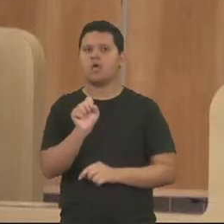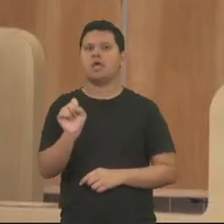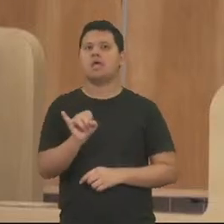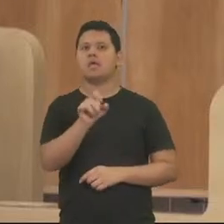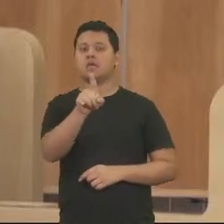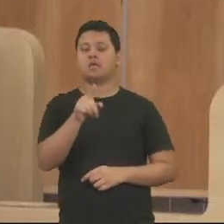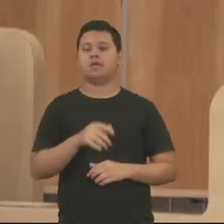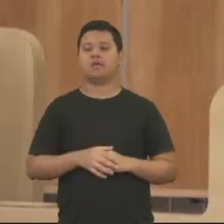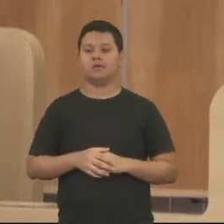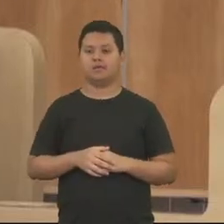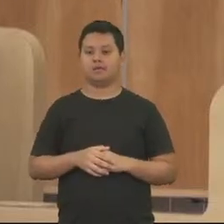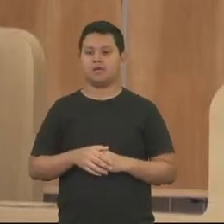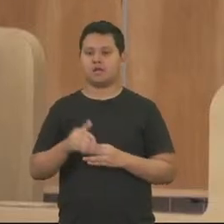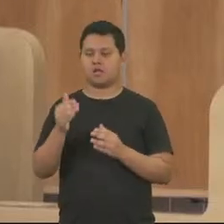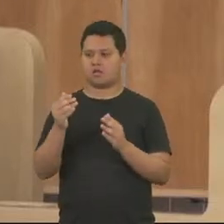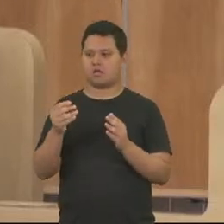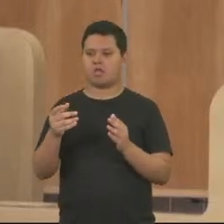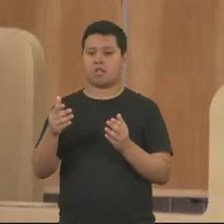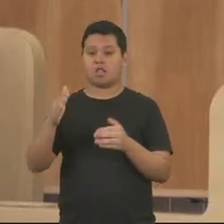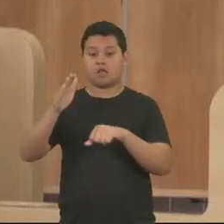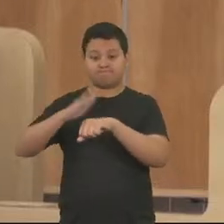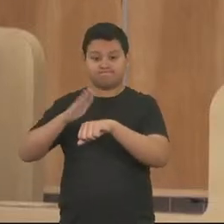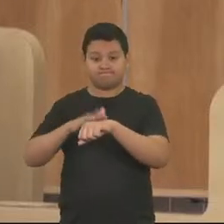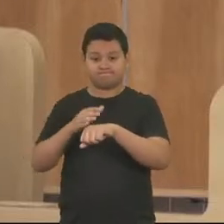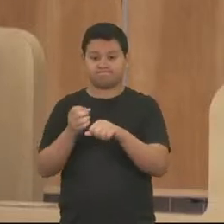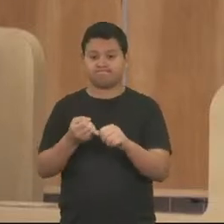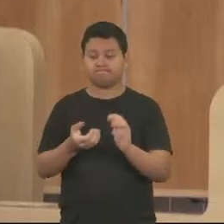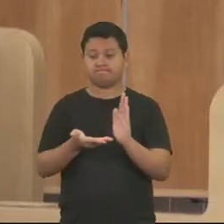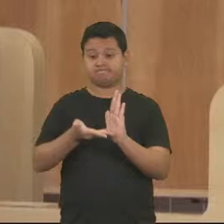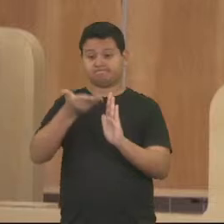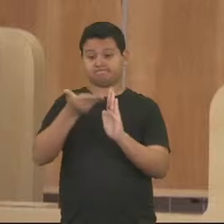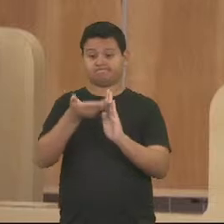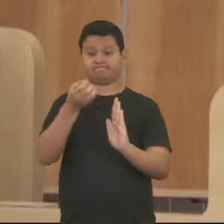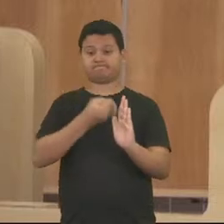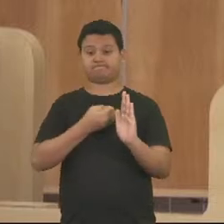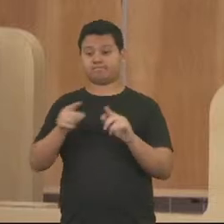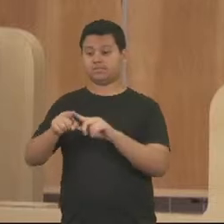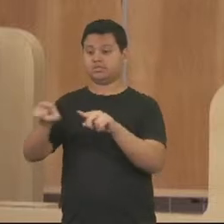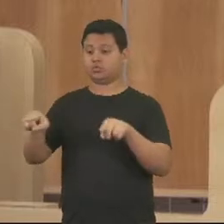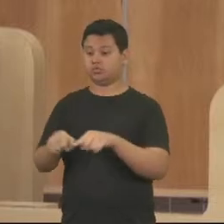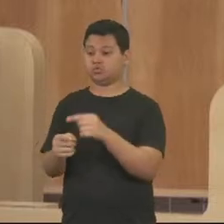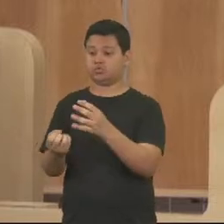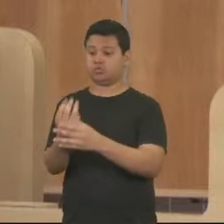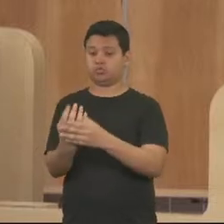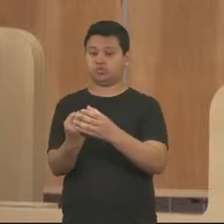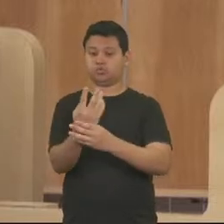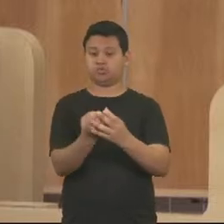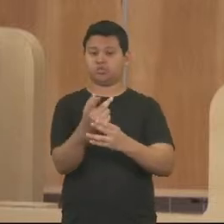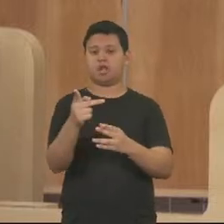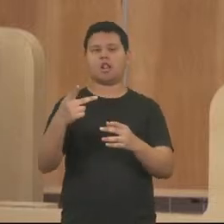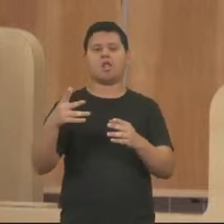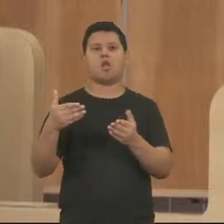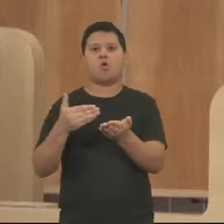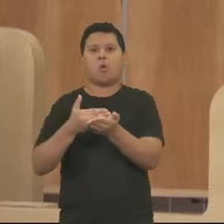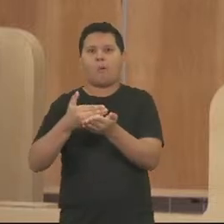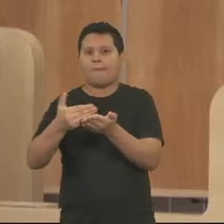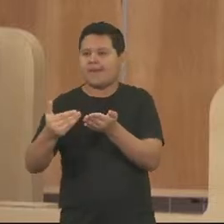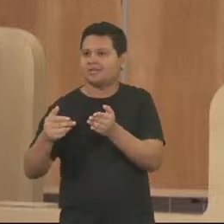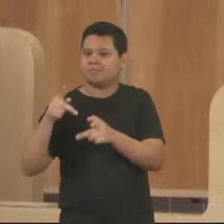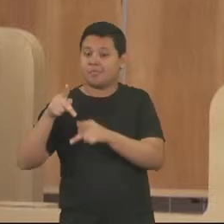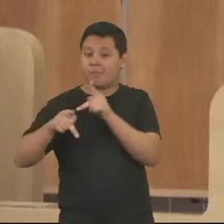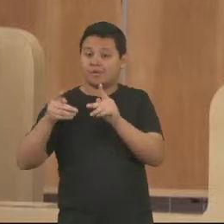você aumenta o número de espaços esportivos, você aumenta a população, traz mais qualidade de